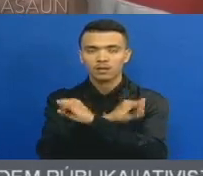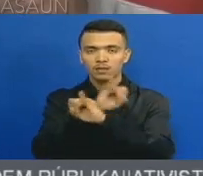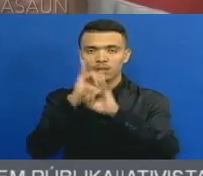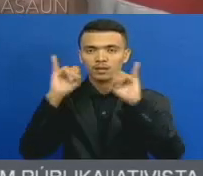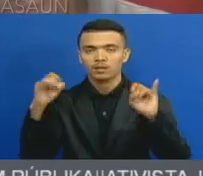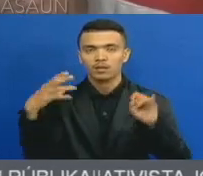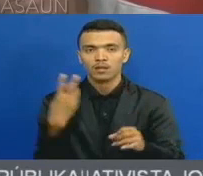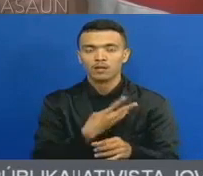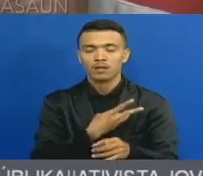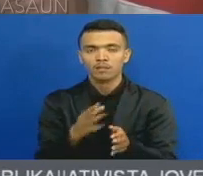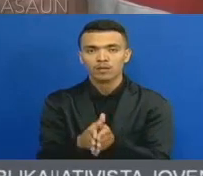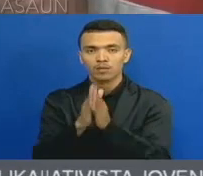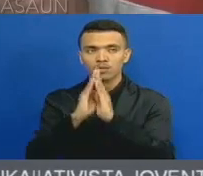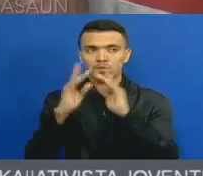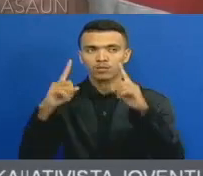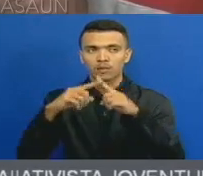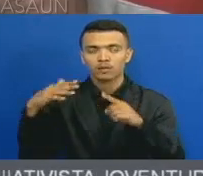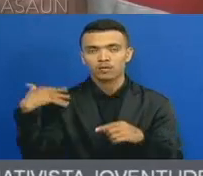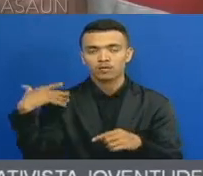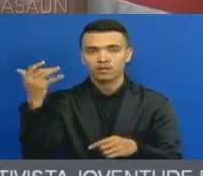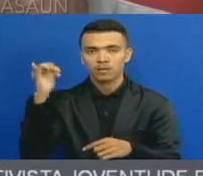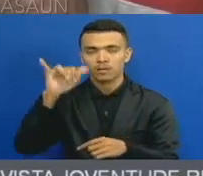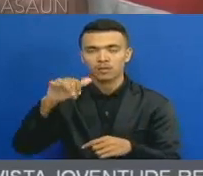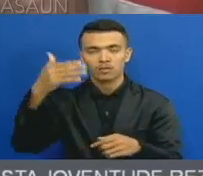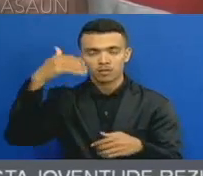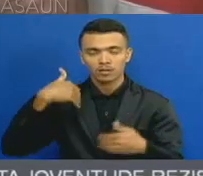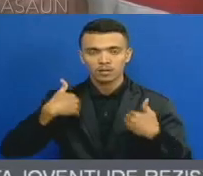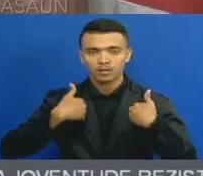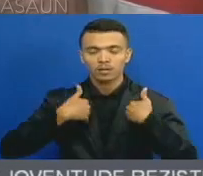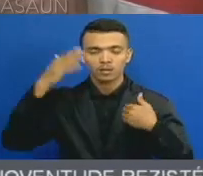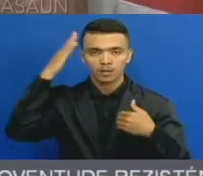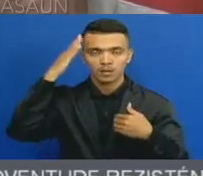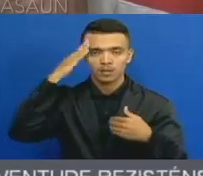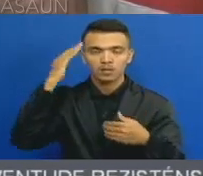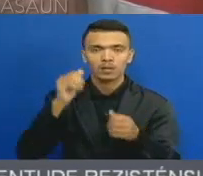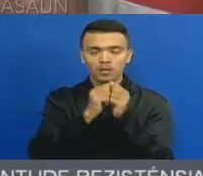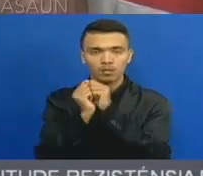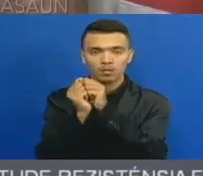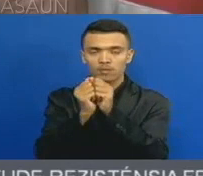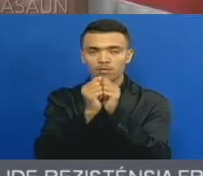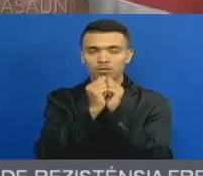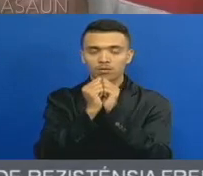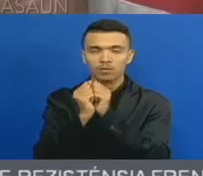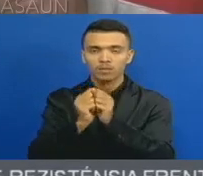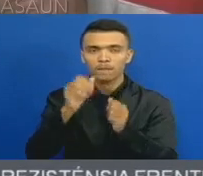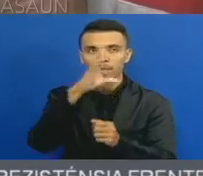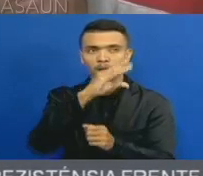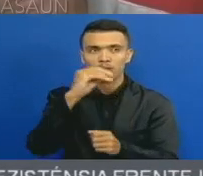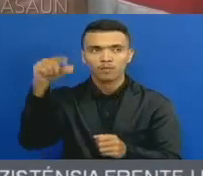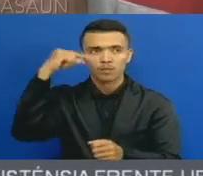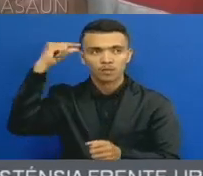A Mihusimos, para a jovem Sira, atu e a consciência, né? Unidade tem que estar eleita. Não mais para o